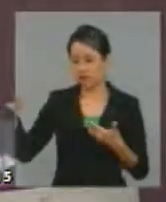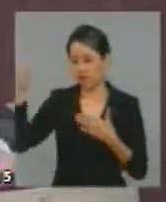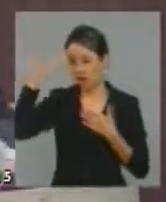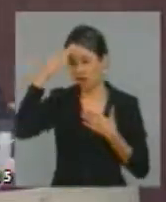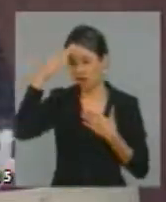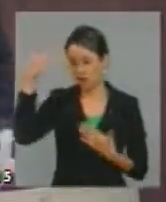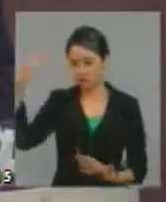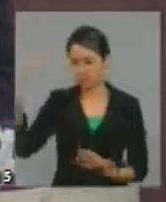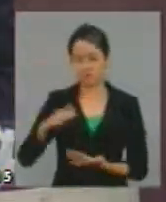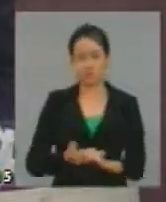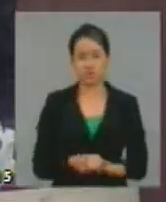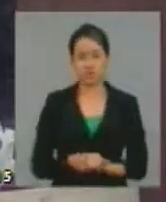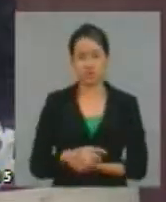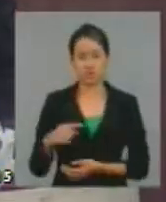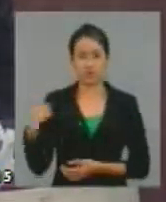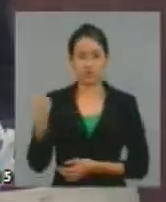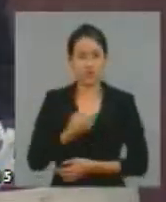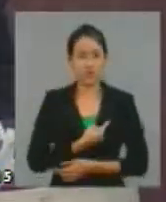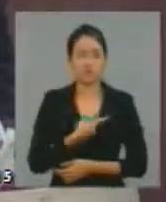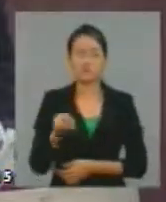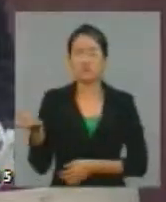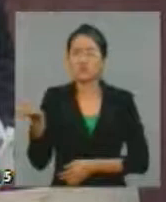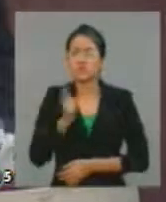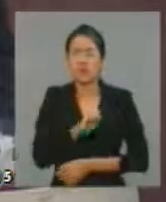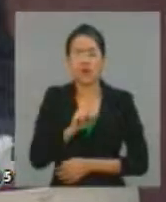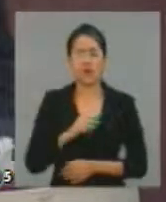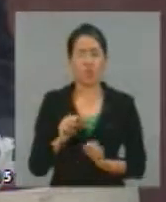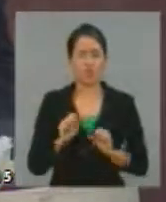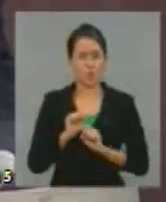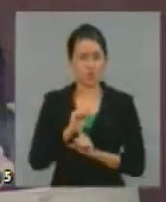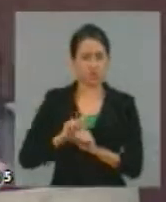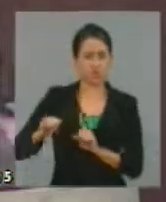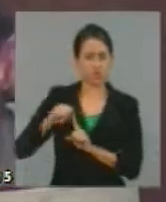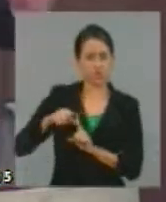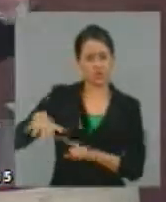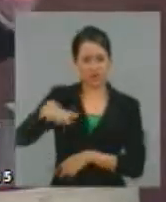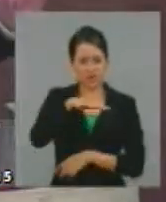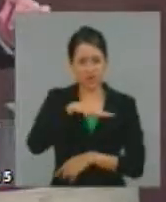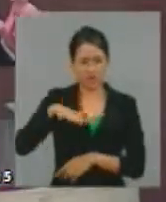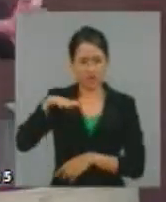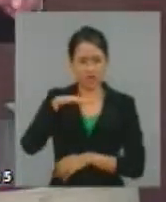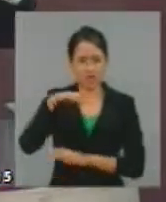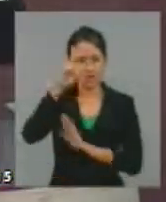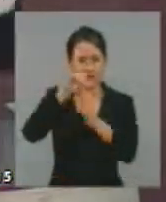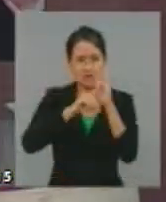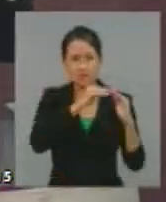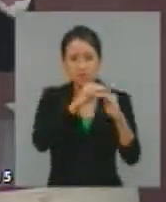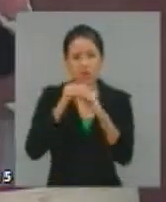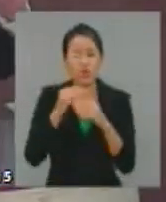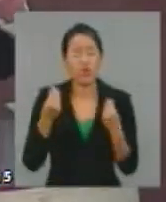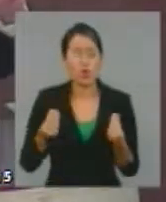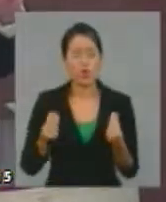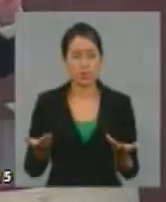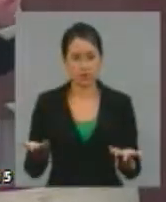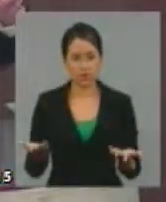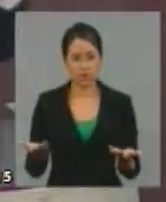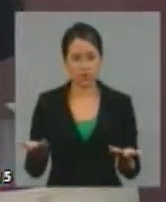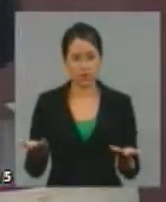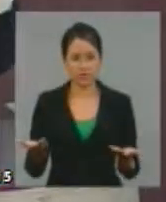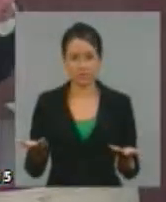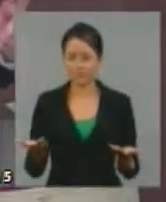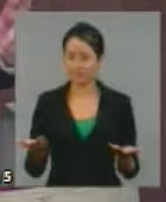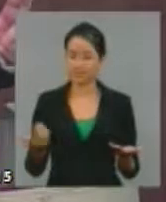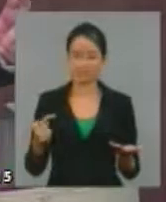agradecendo que nós não seremos uma sociedade democrática se todos nós não nos responsabilizarmos